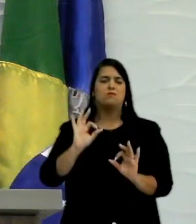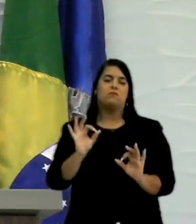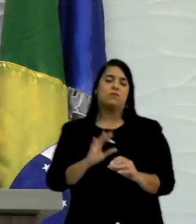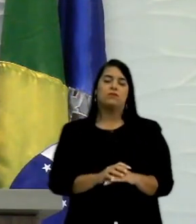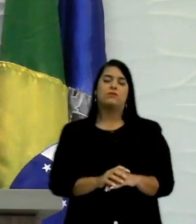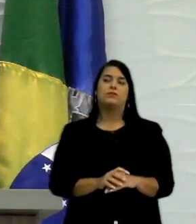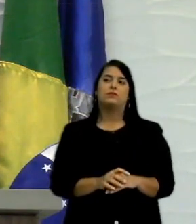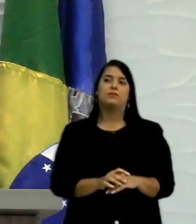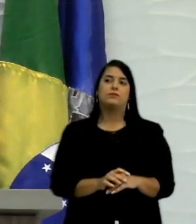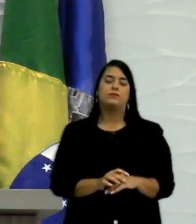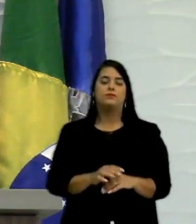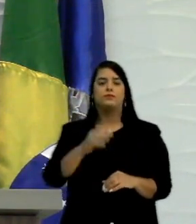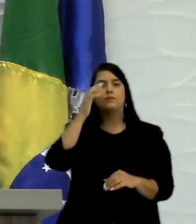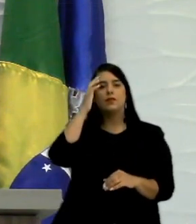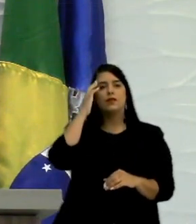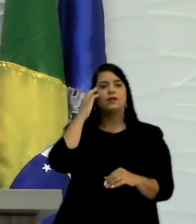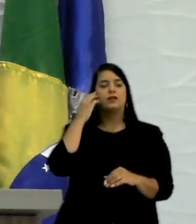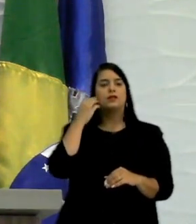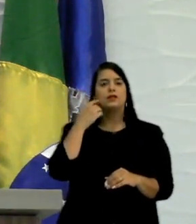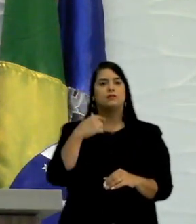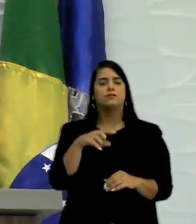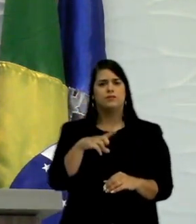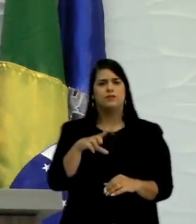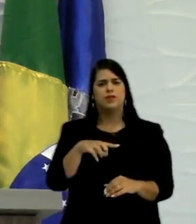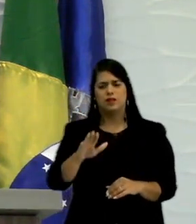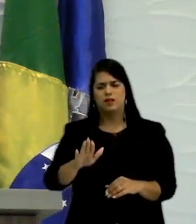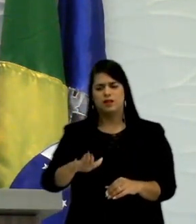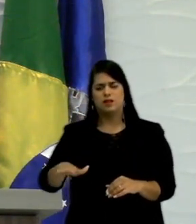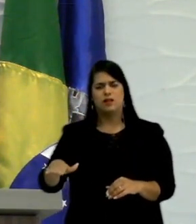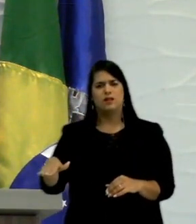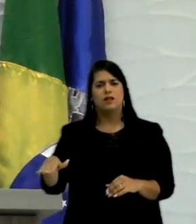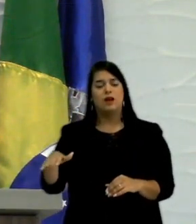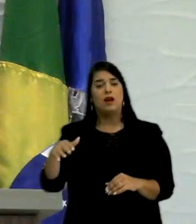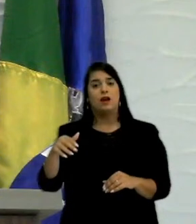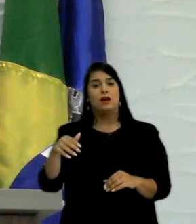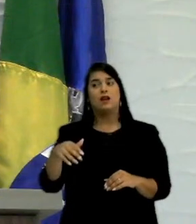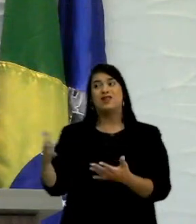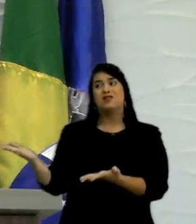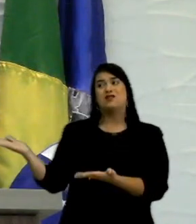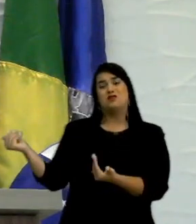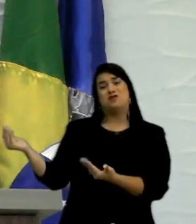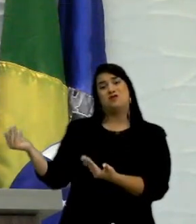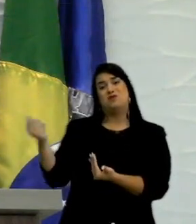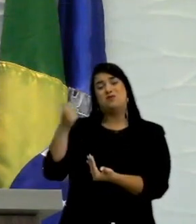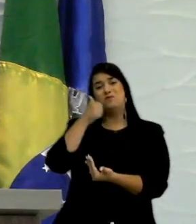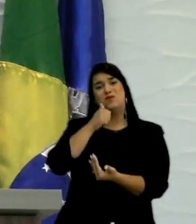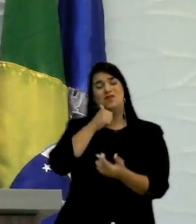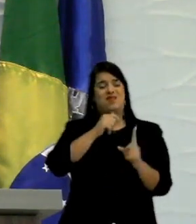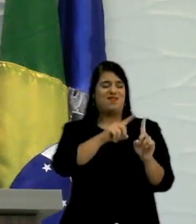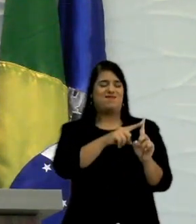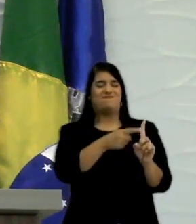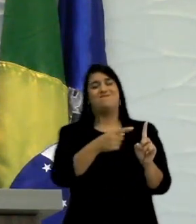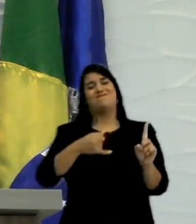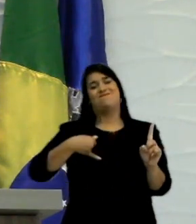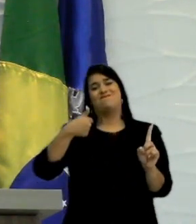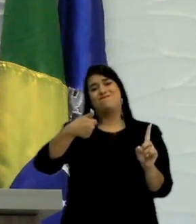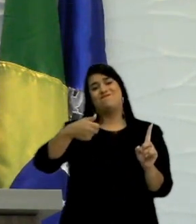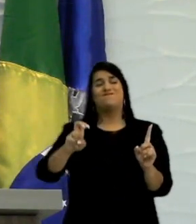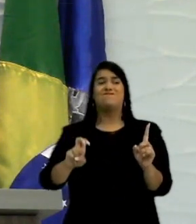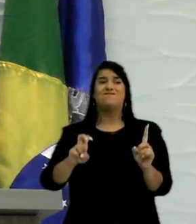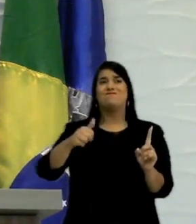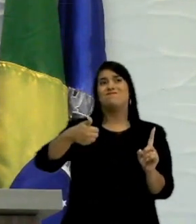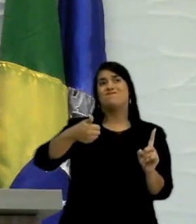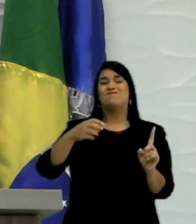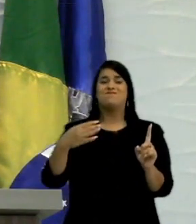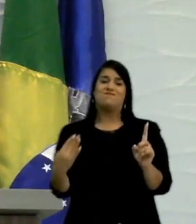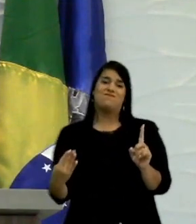Eu tenho aí umas crianças de 15 anos, Zé, grávida. 14 anos grávida. E precisa